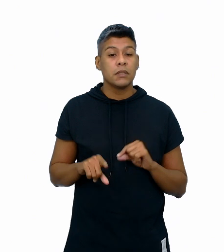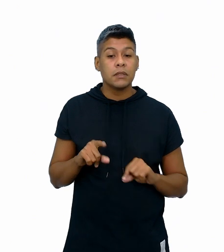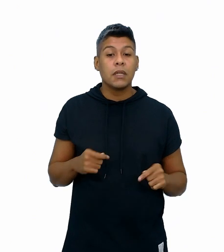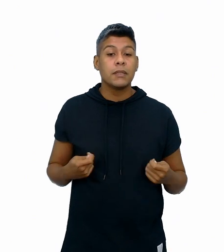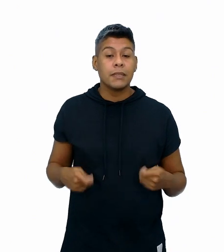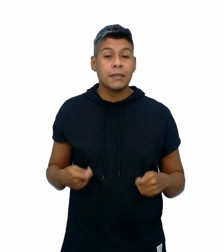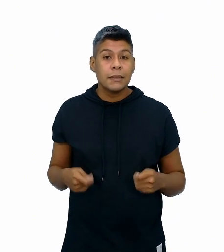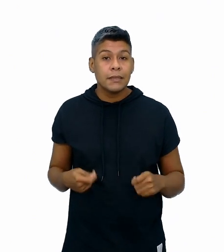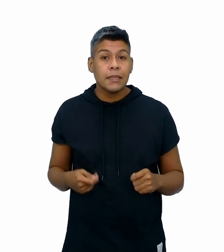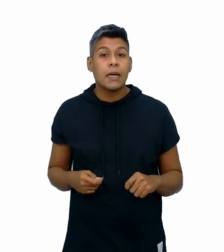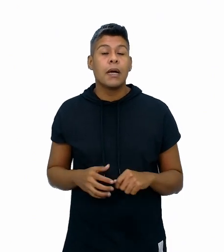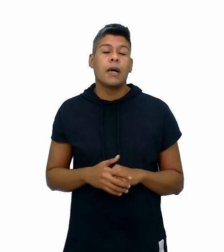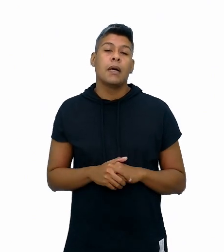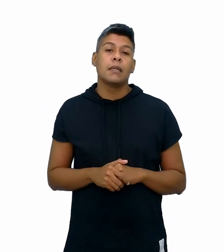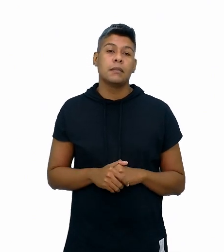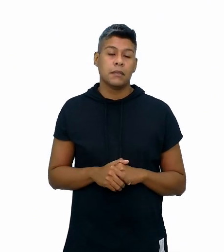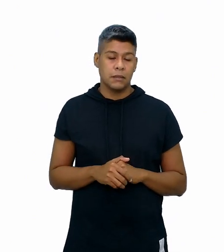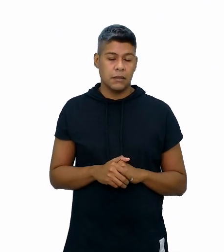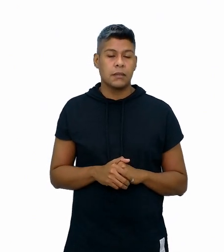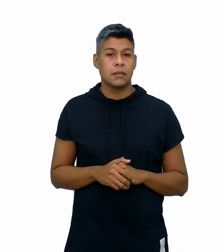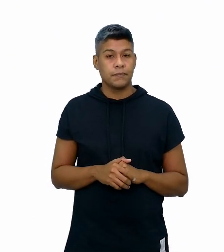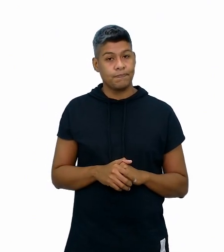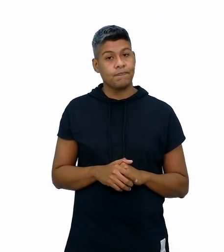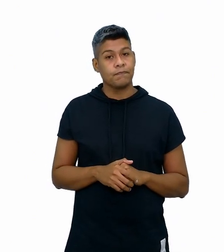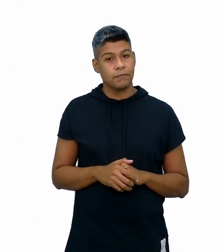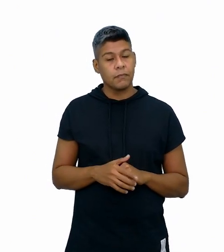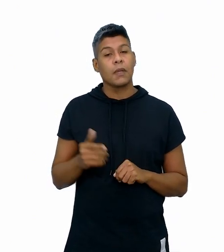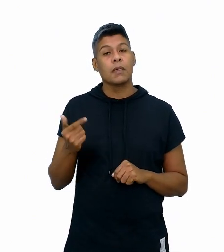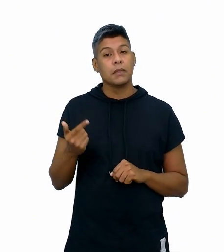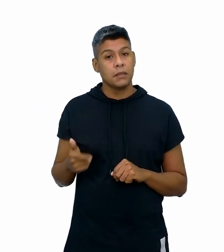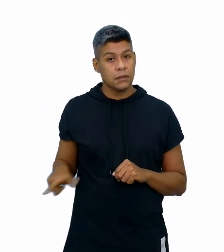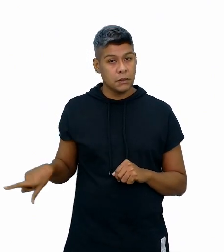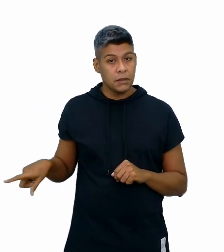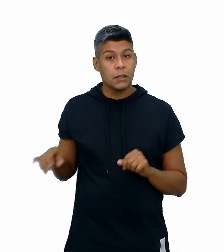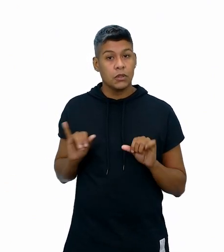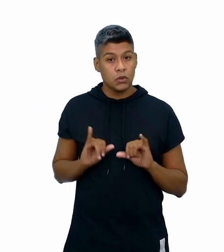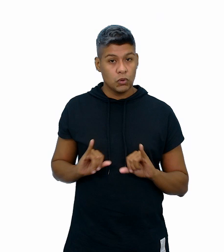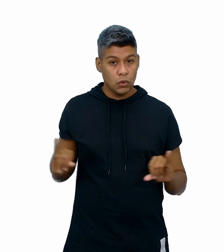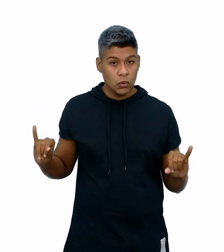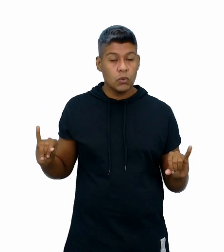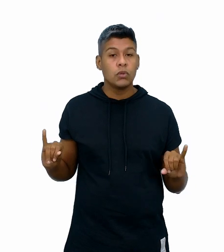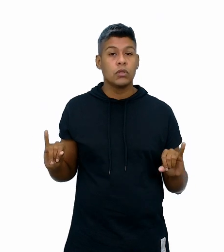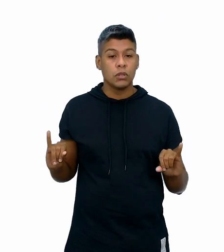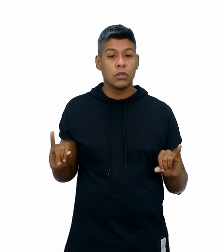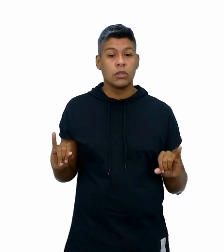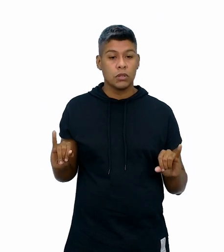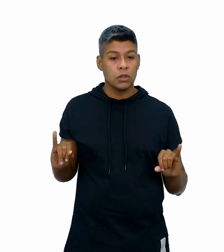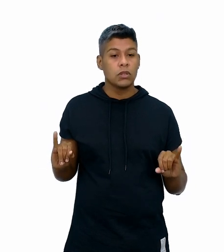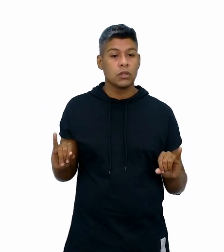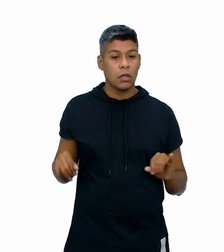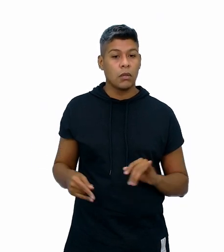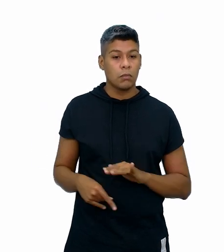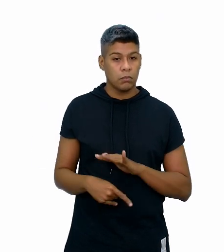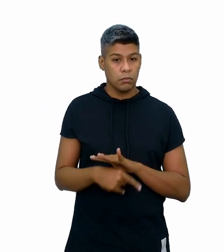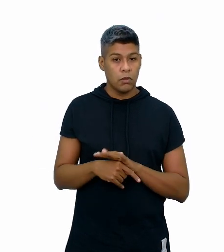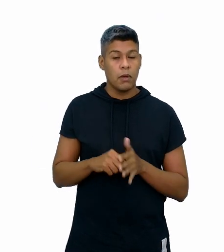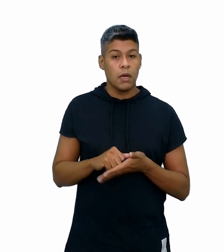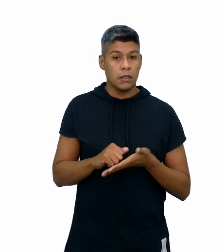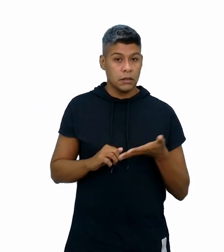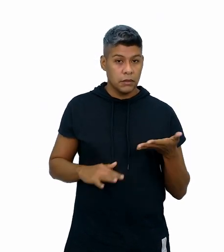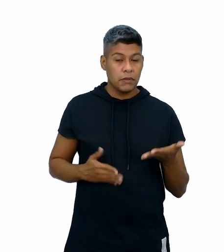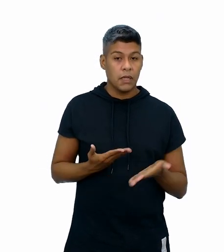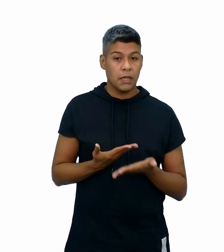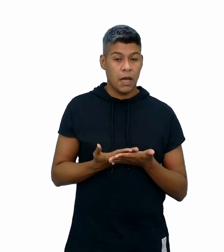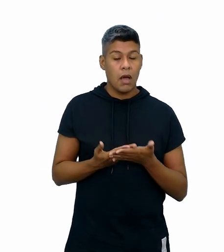por trás, né, dessas temáticas. E, mais uma vez, né, a notícia do jornal do Joca, lá na atividade da